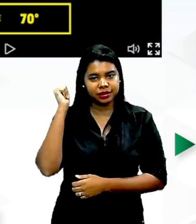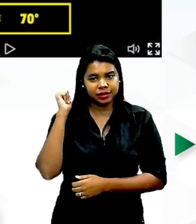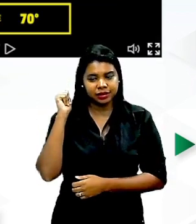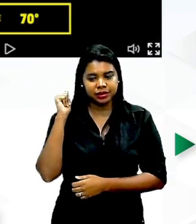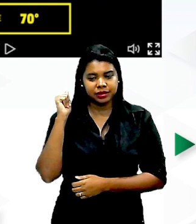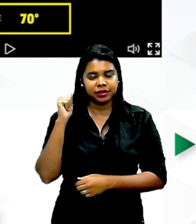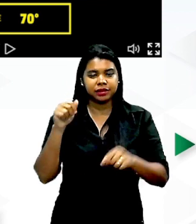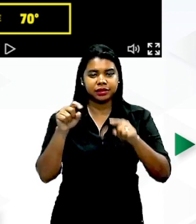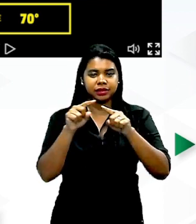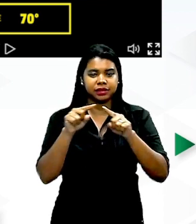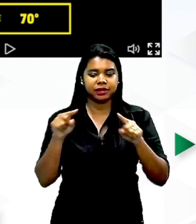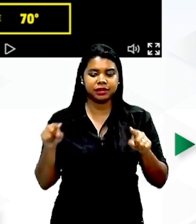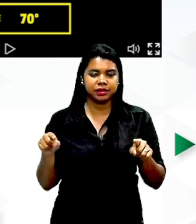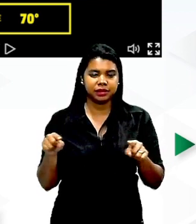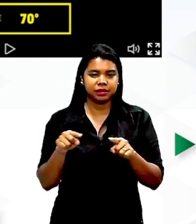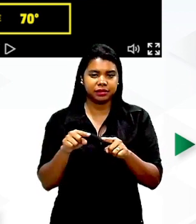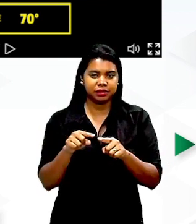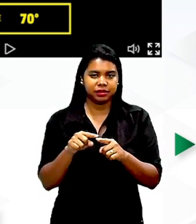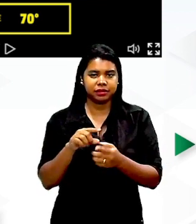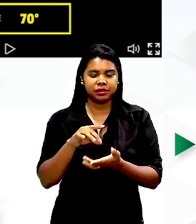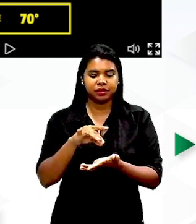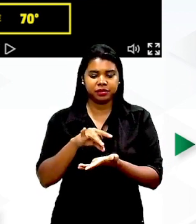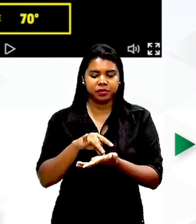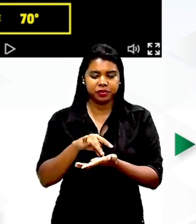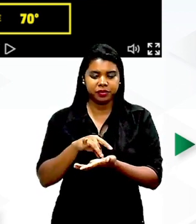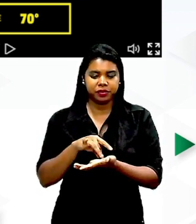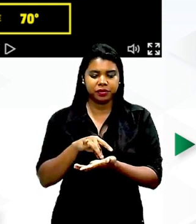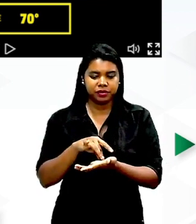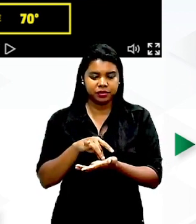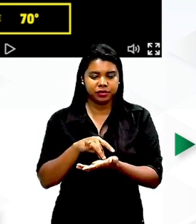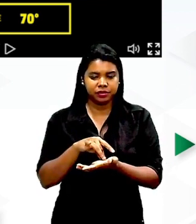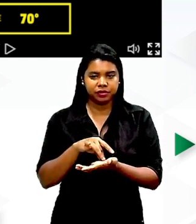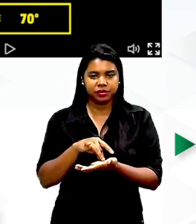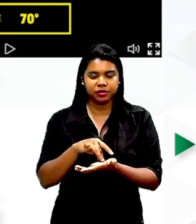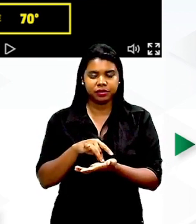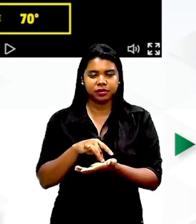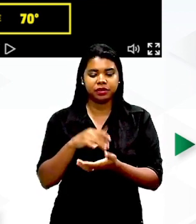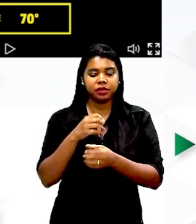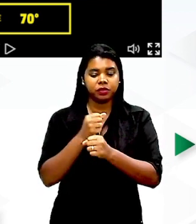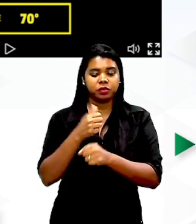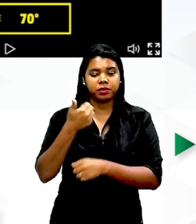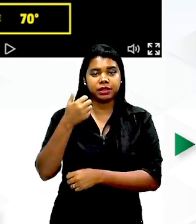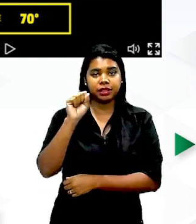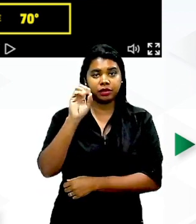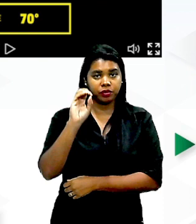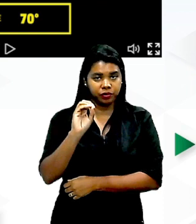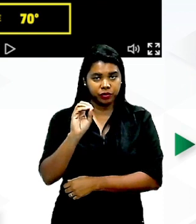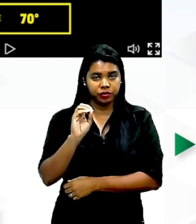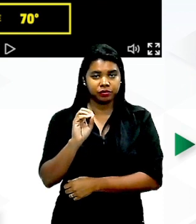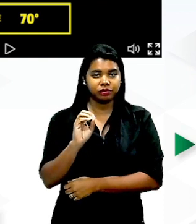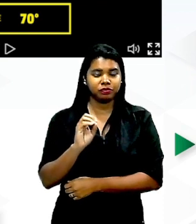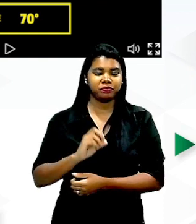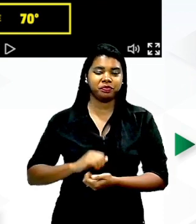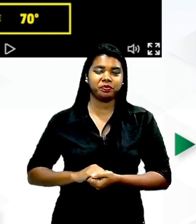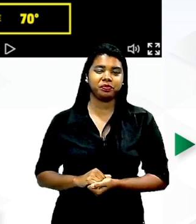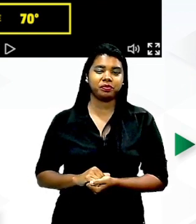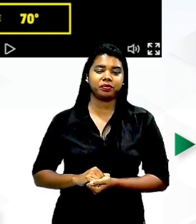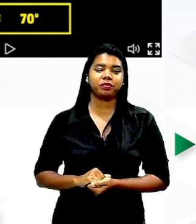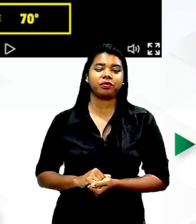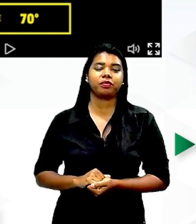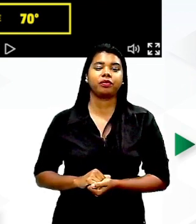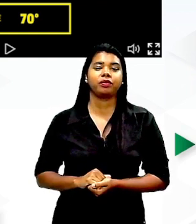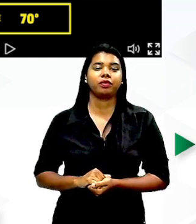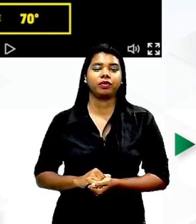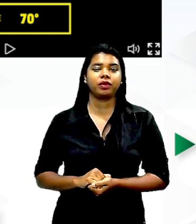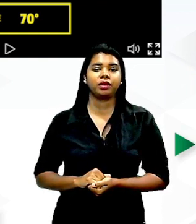qualquer triângulo, a soma dos ângulos internos tem que somar 180 graus. Tranquilo? É revivendo. Você está no sétimo ano, mas